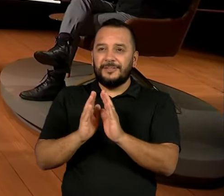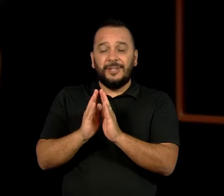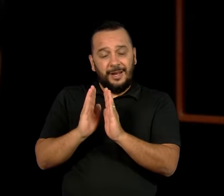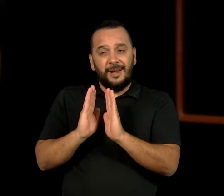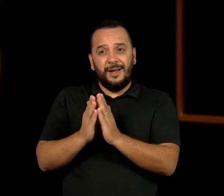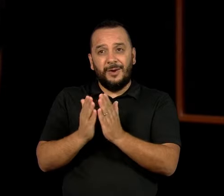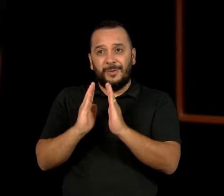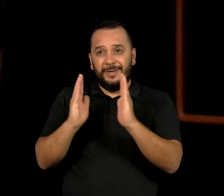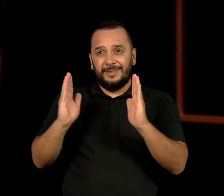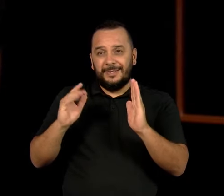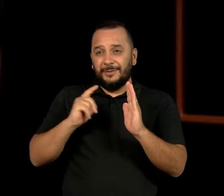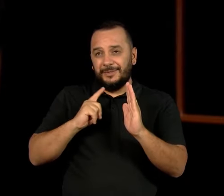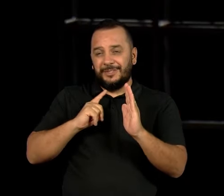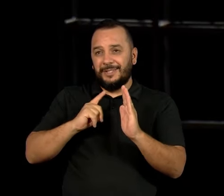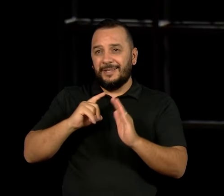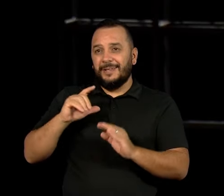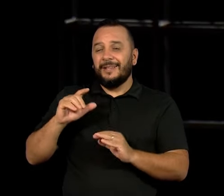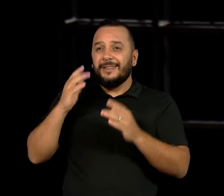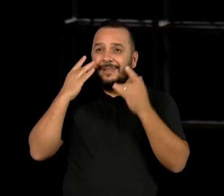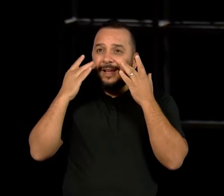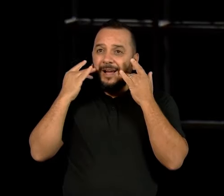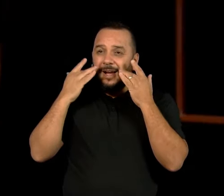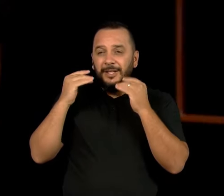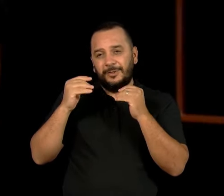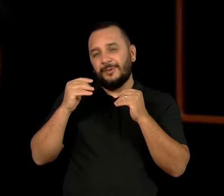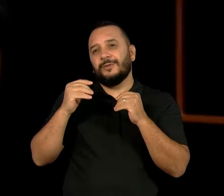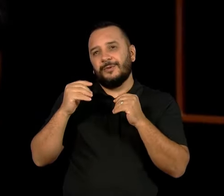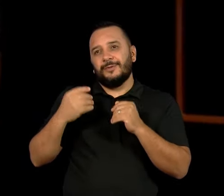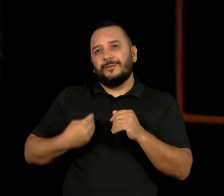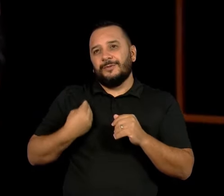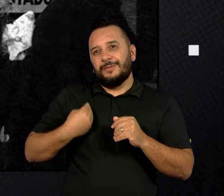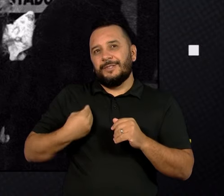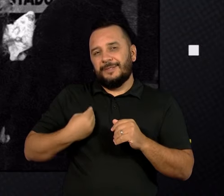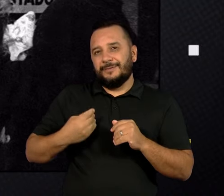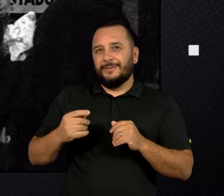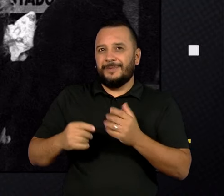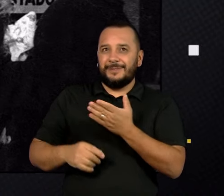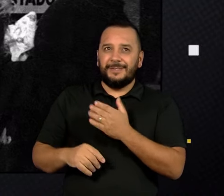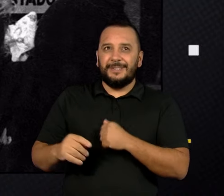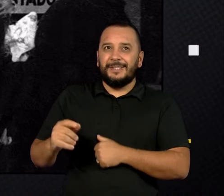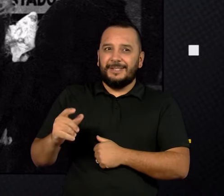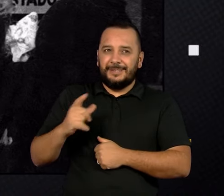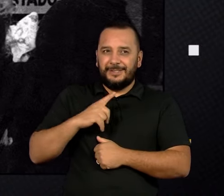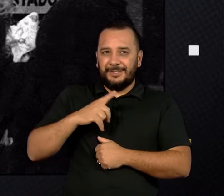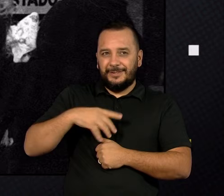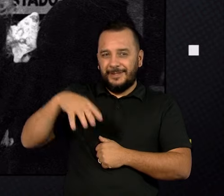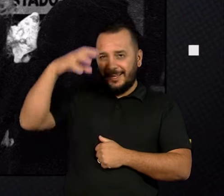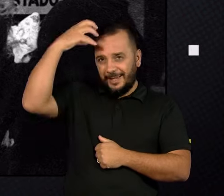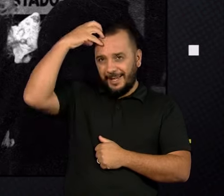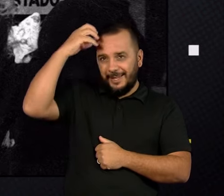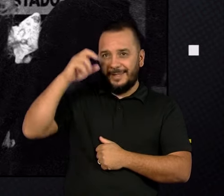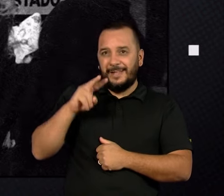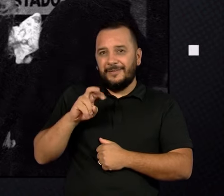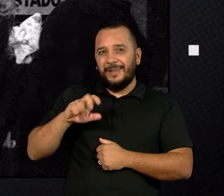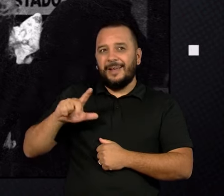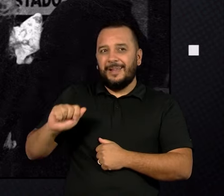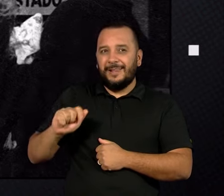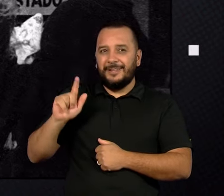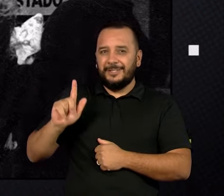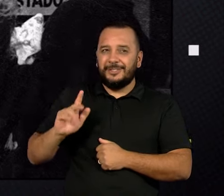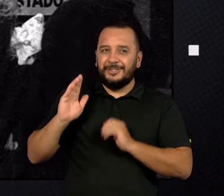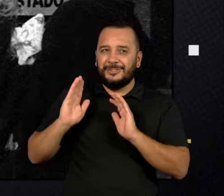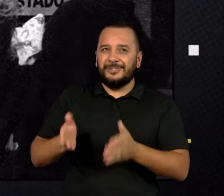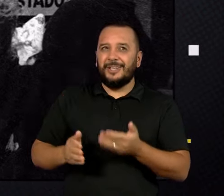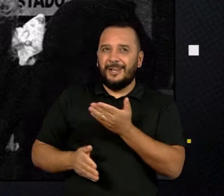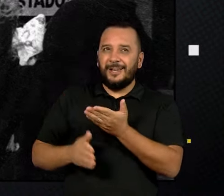Vela, tinha umas fotos lindas de Italanandi fazendo Heloísa de Lesbos. Ítala já era um ícone do